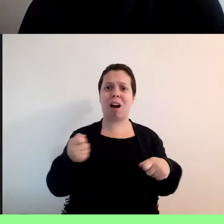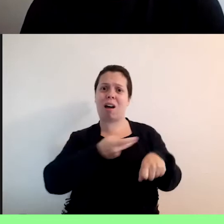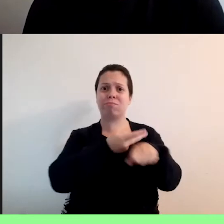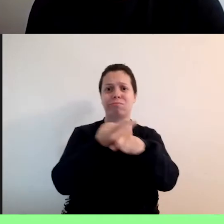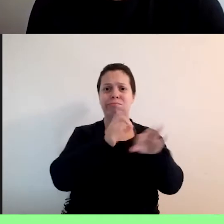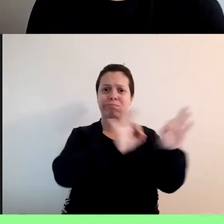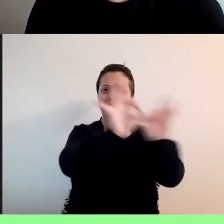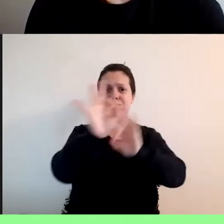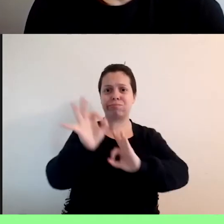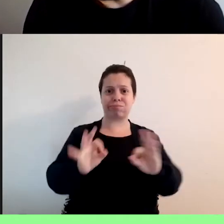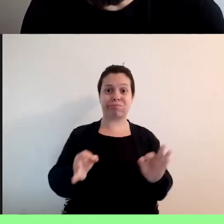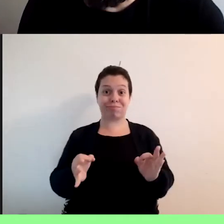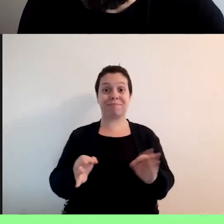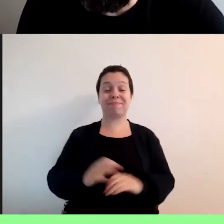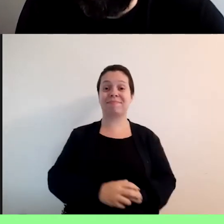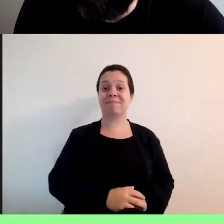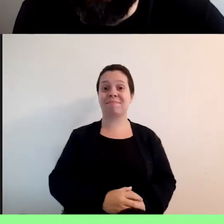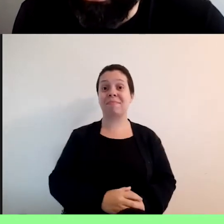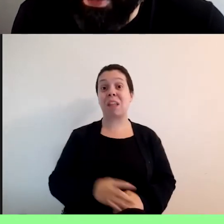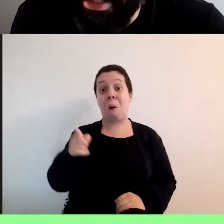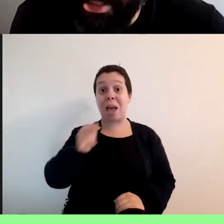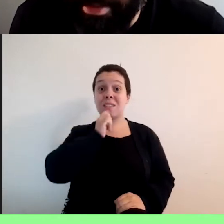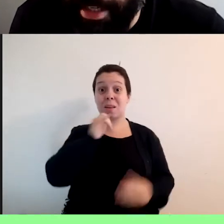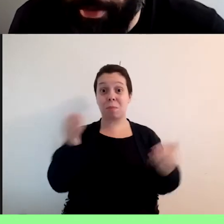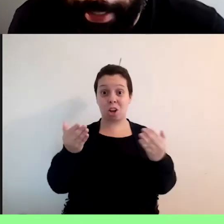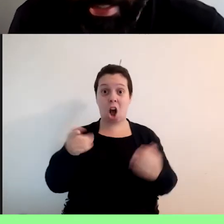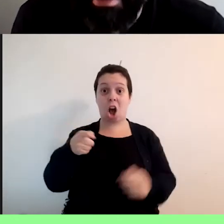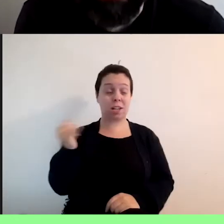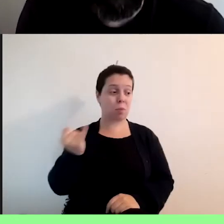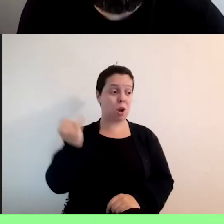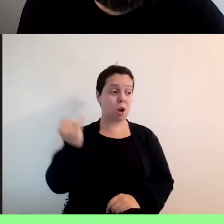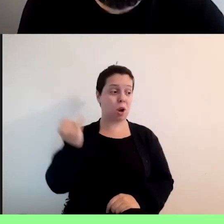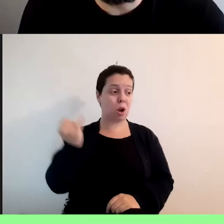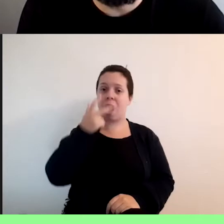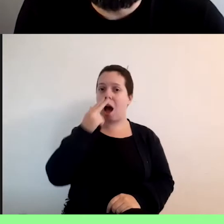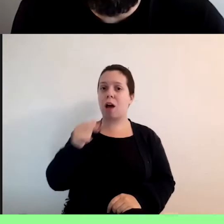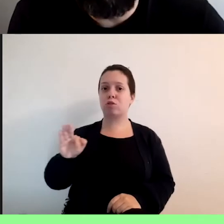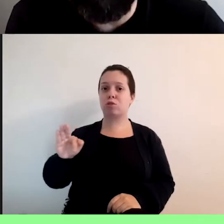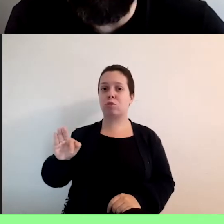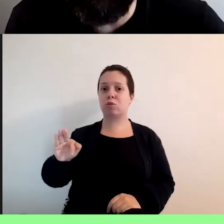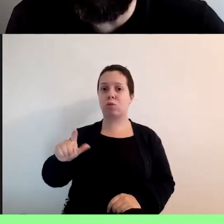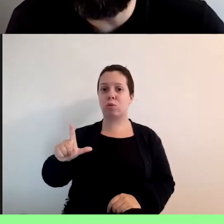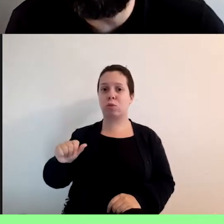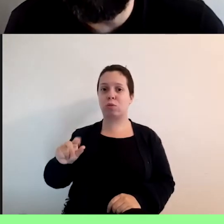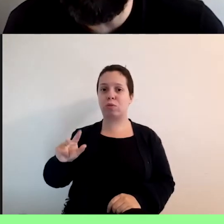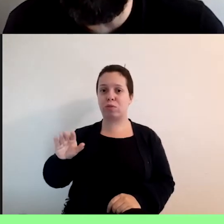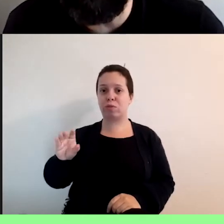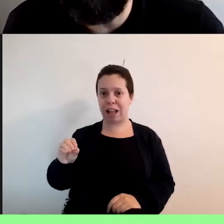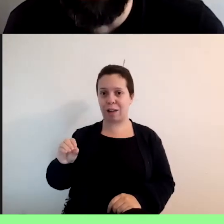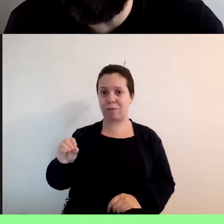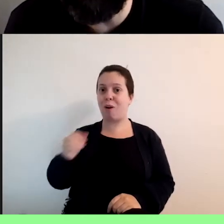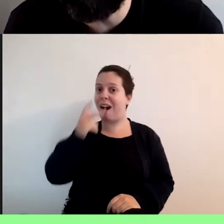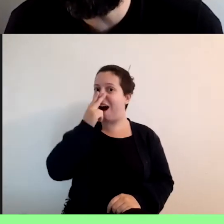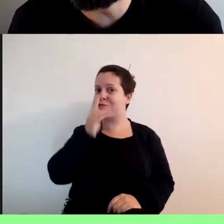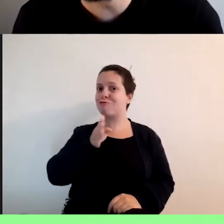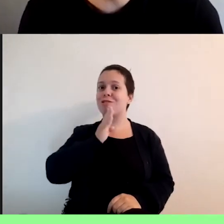Então, eu acho esse exemplo importante aqui. O Flávio Santana, eu acho que ele conhece, esse está aqui no chat fazendo comentário, ele falou que tem para